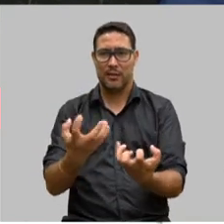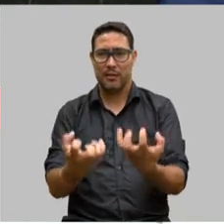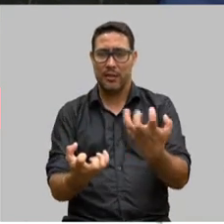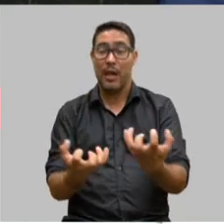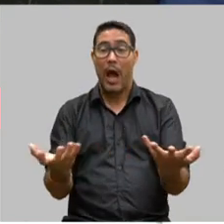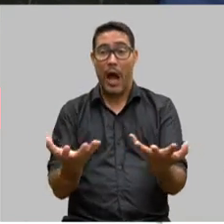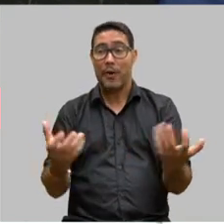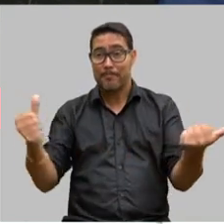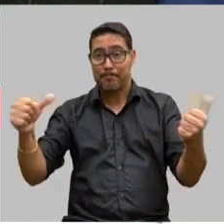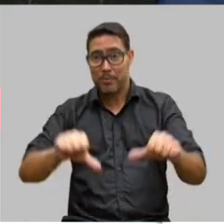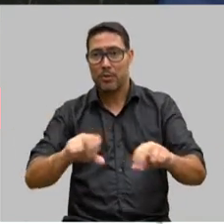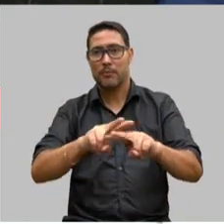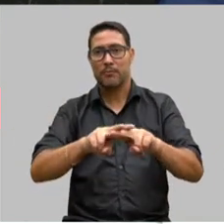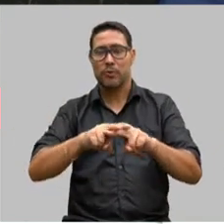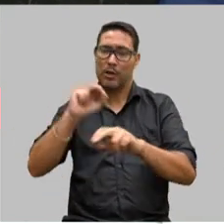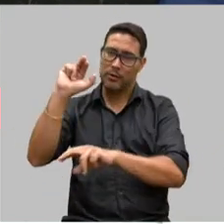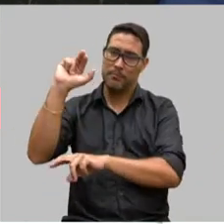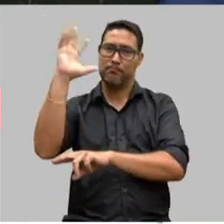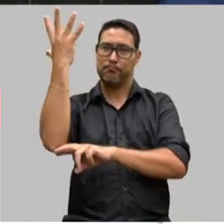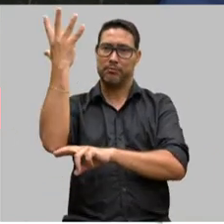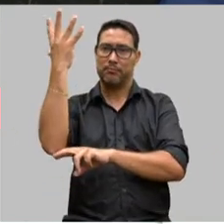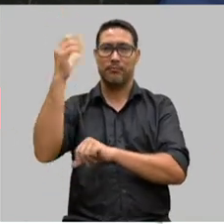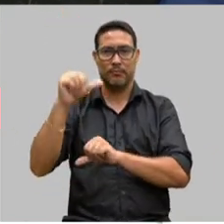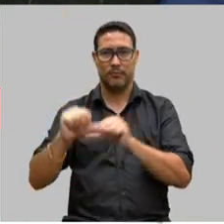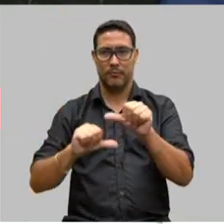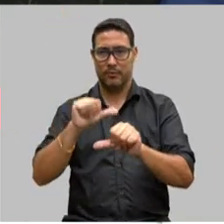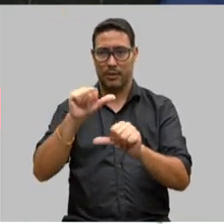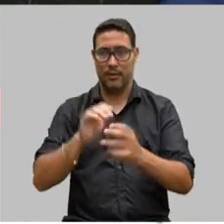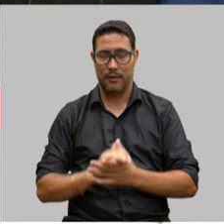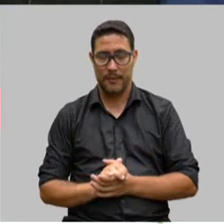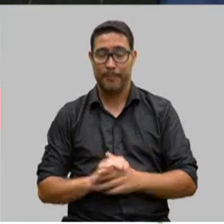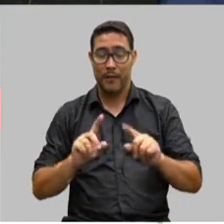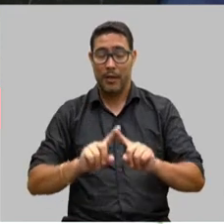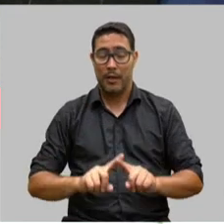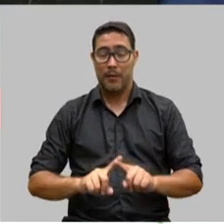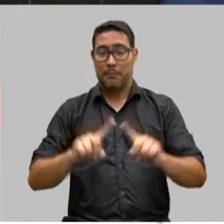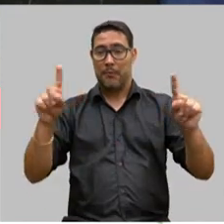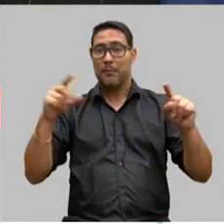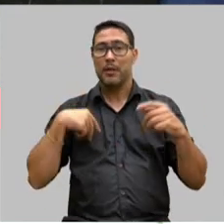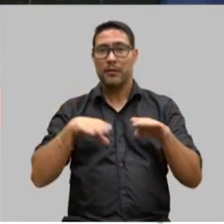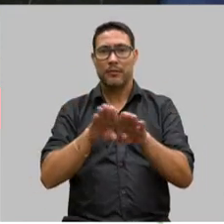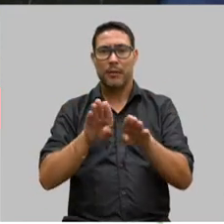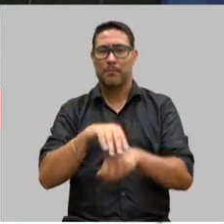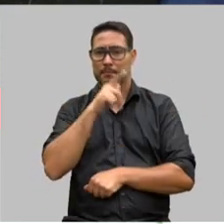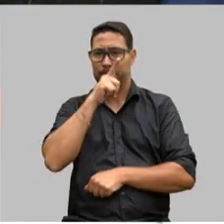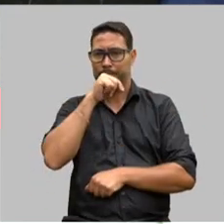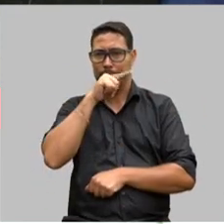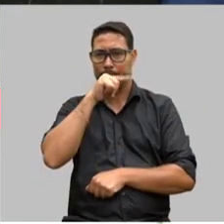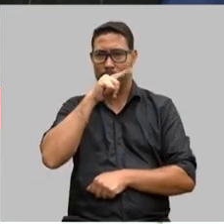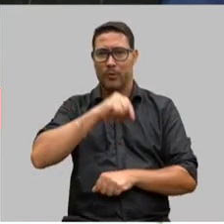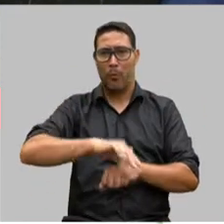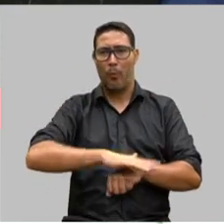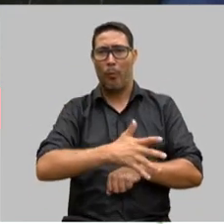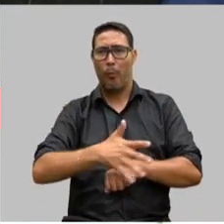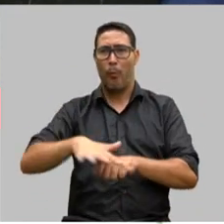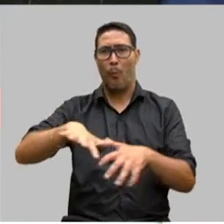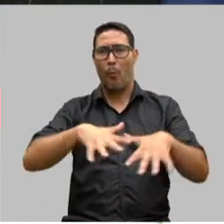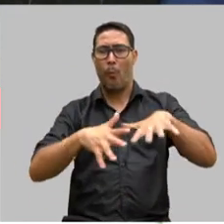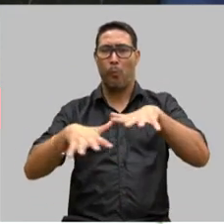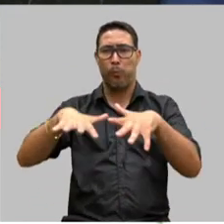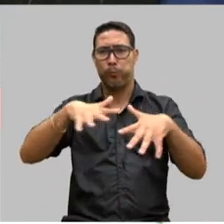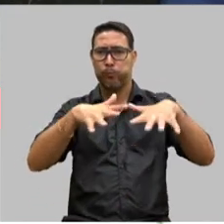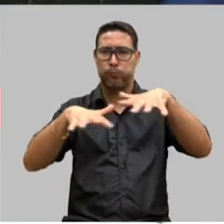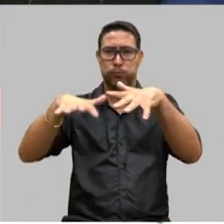clima. E, na perspectiva oposta, as enchentes urbanas que nós estamos vivenciando também